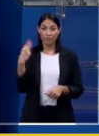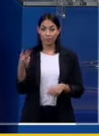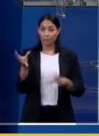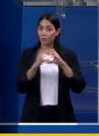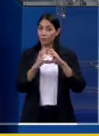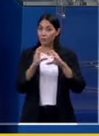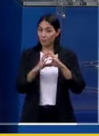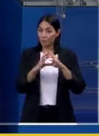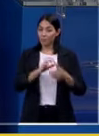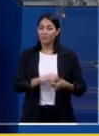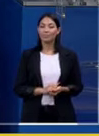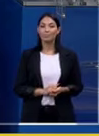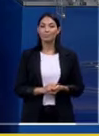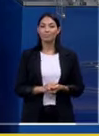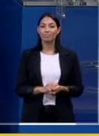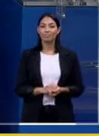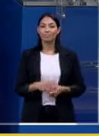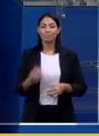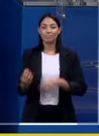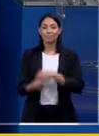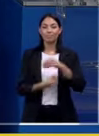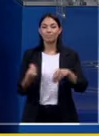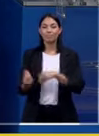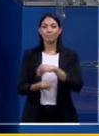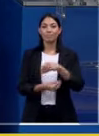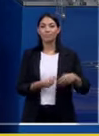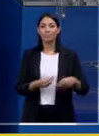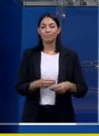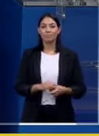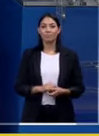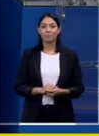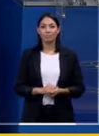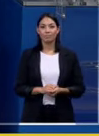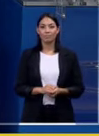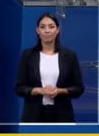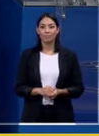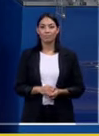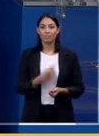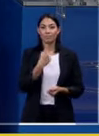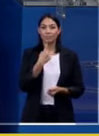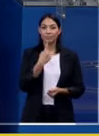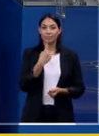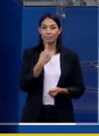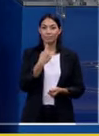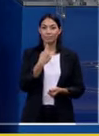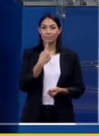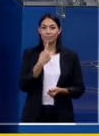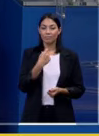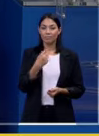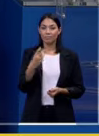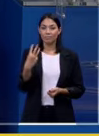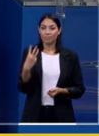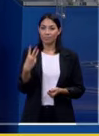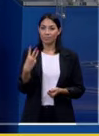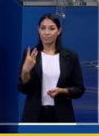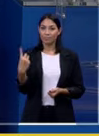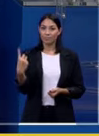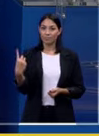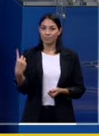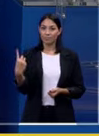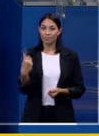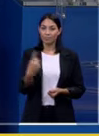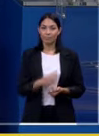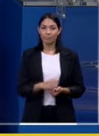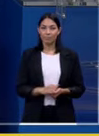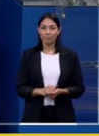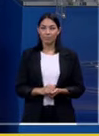confirmar a sua sorte dessa noite. Globo girando, sorteando mais uma bola. Bola vermelha número 31. Vermelha